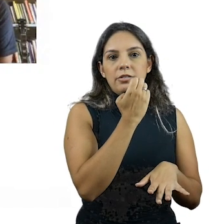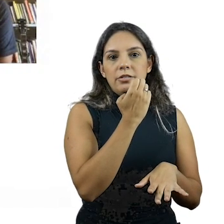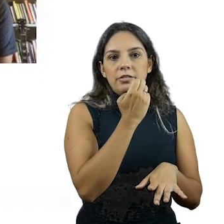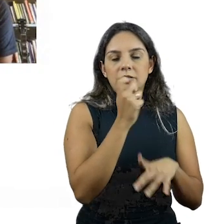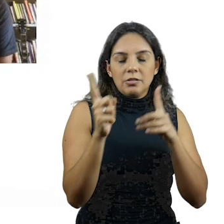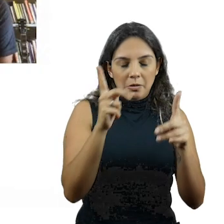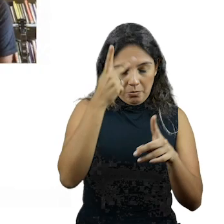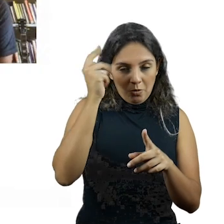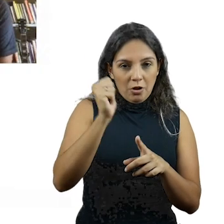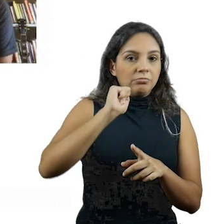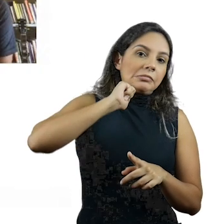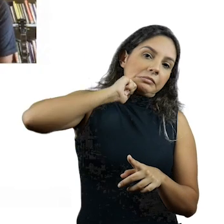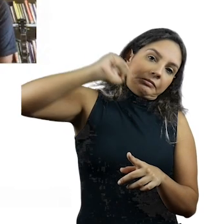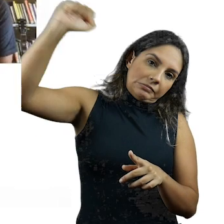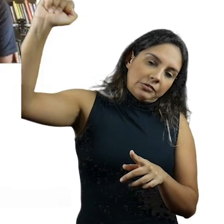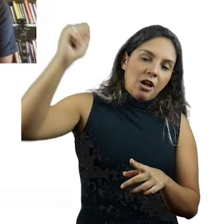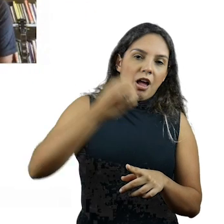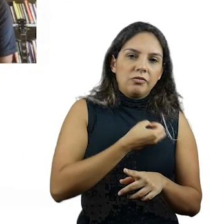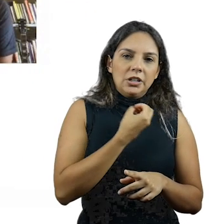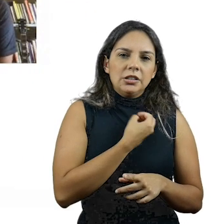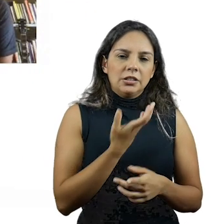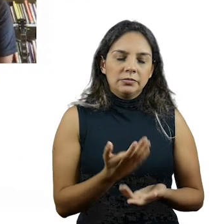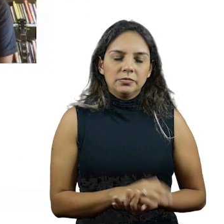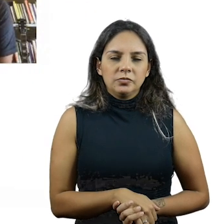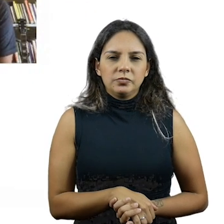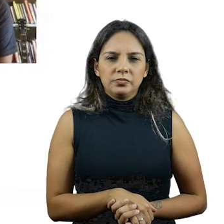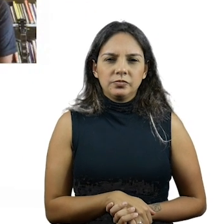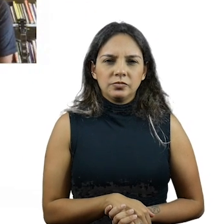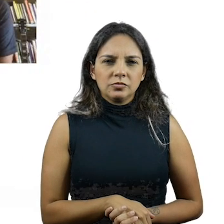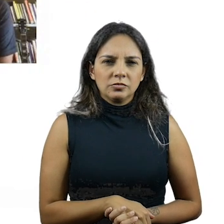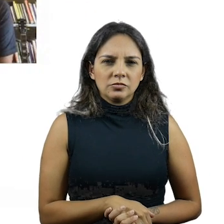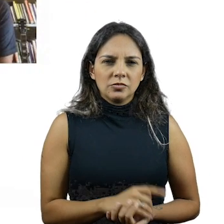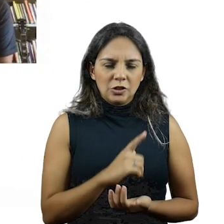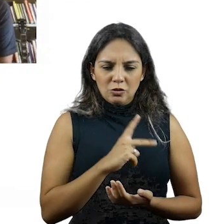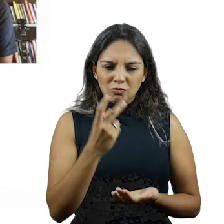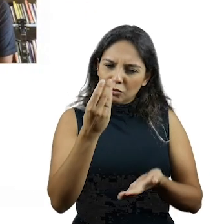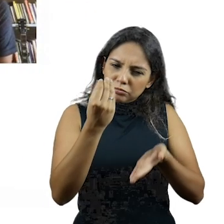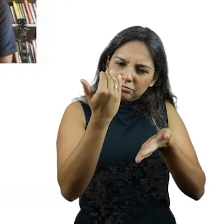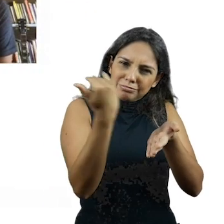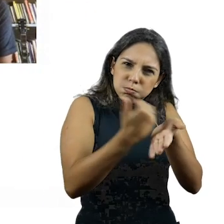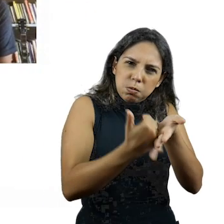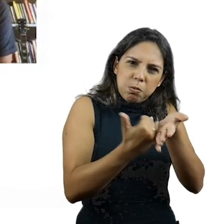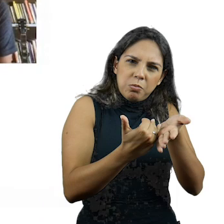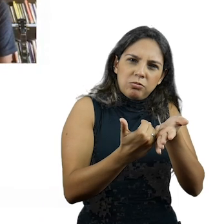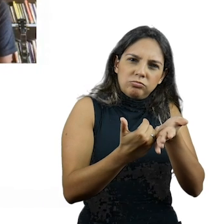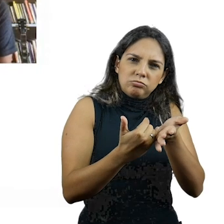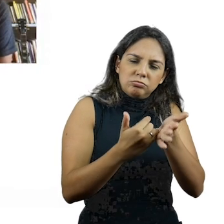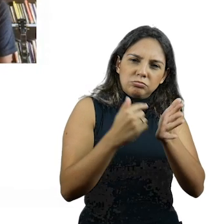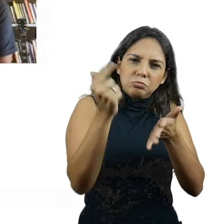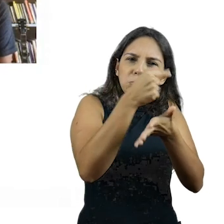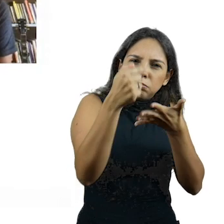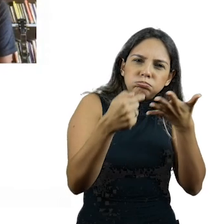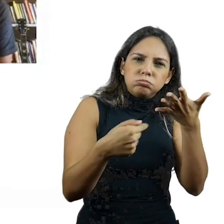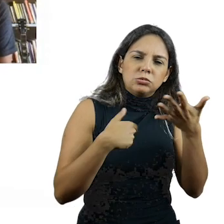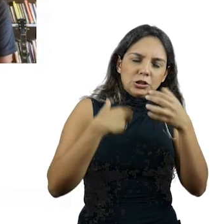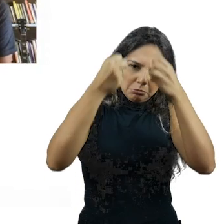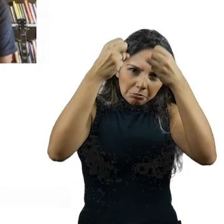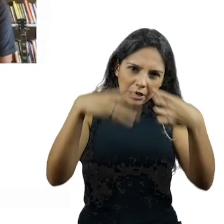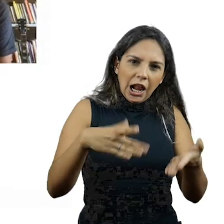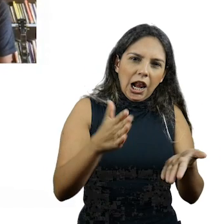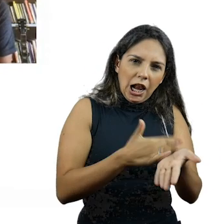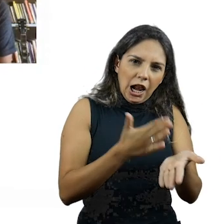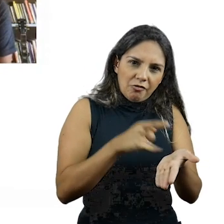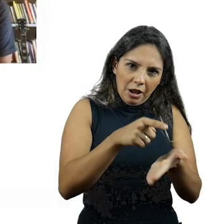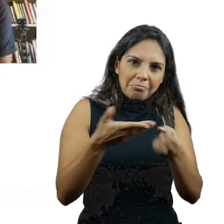levar a pessoa a tentar contra a própria vida. Então, são vários toques mesmo, né, mas foram toques tirados assim, de uma base